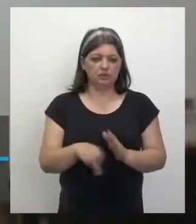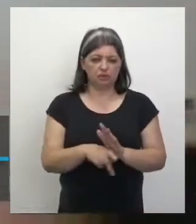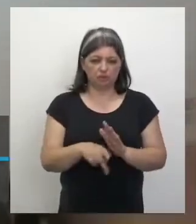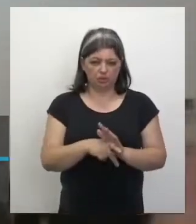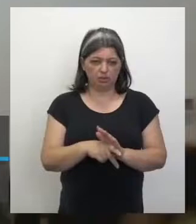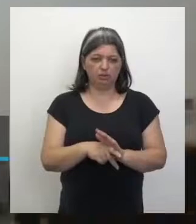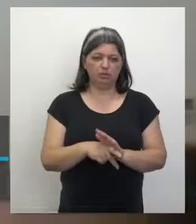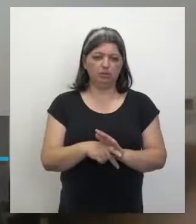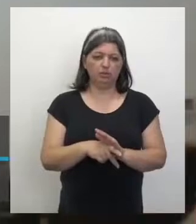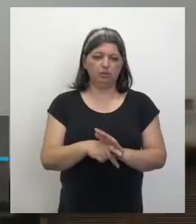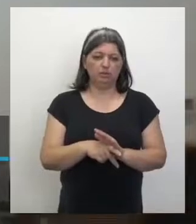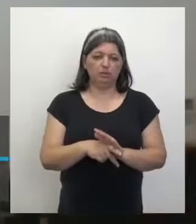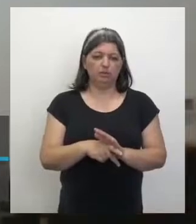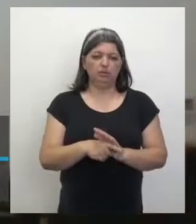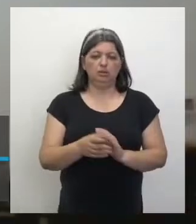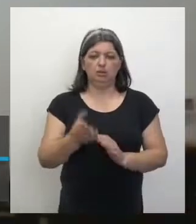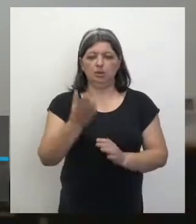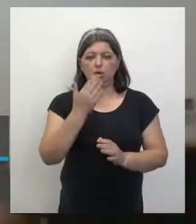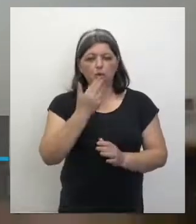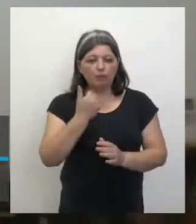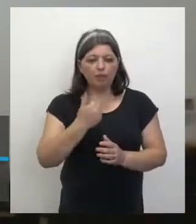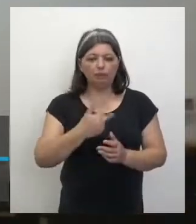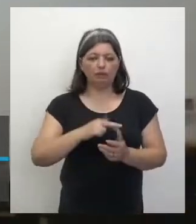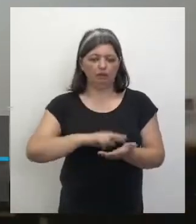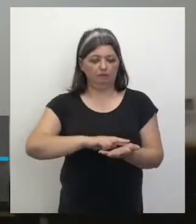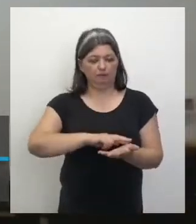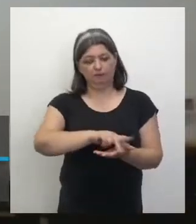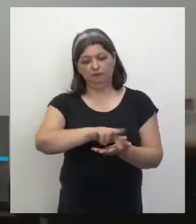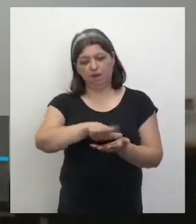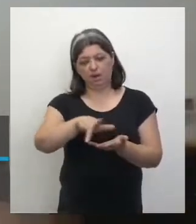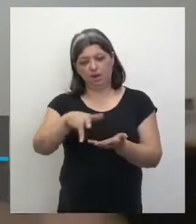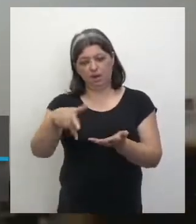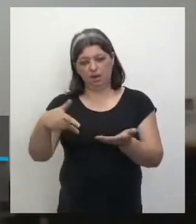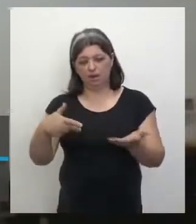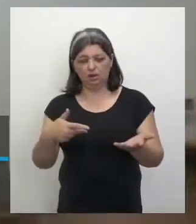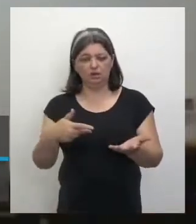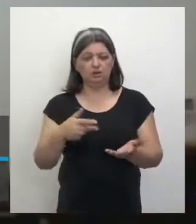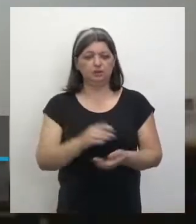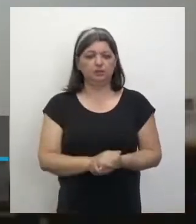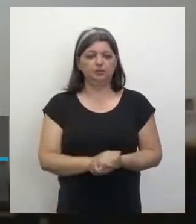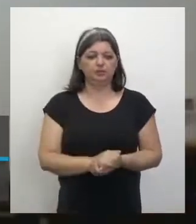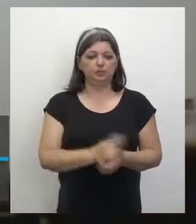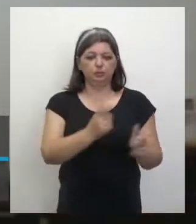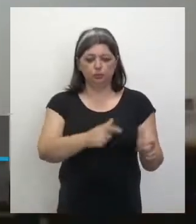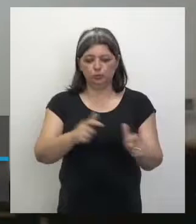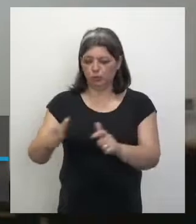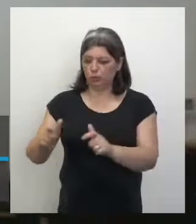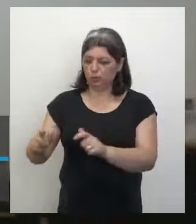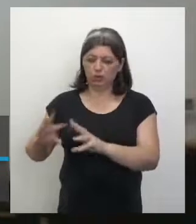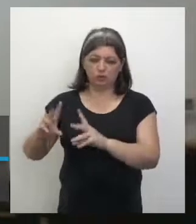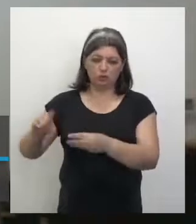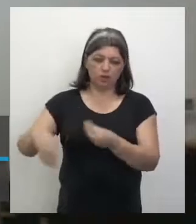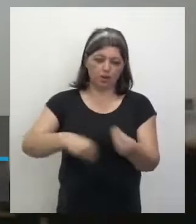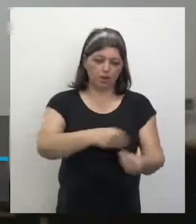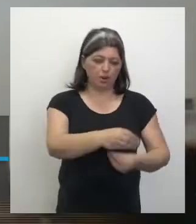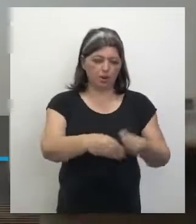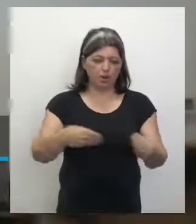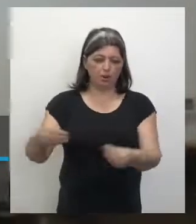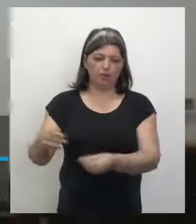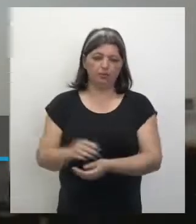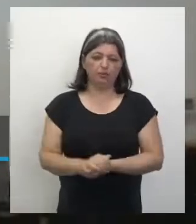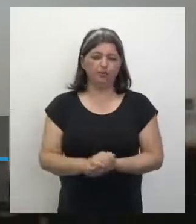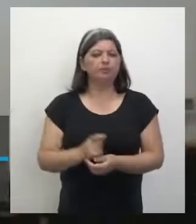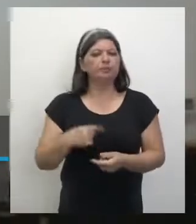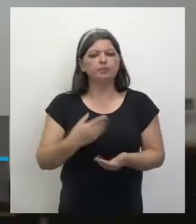questão gastronômica muito diversificada, né, com culinária em diferentes lugares. Então a gente